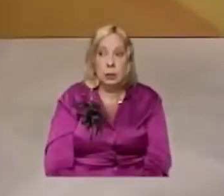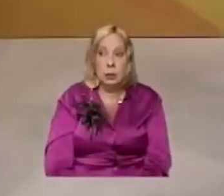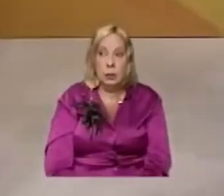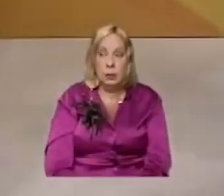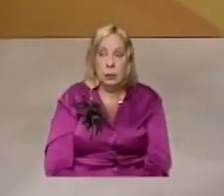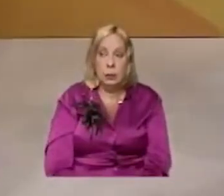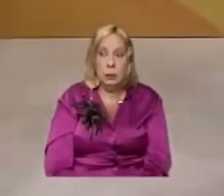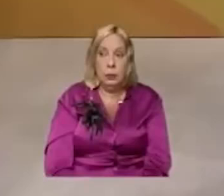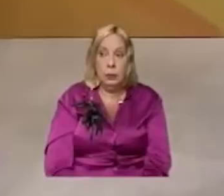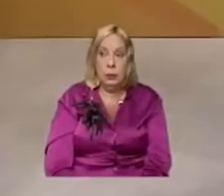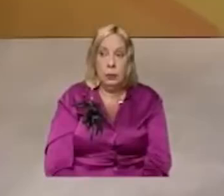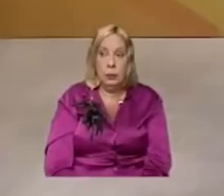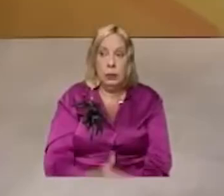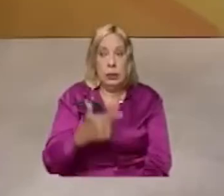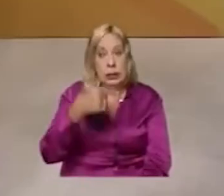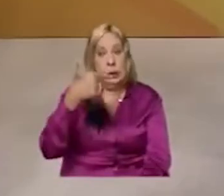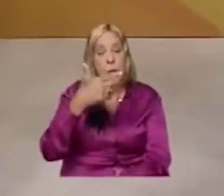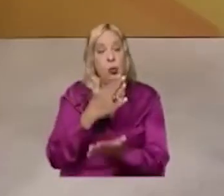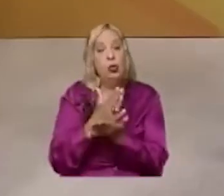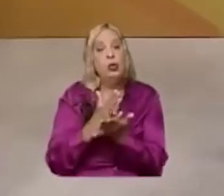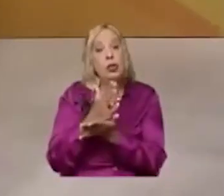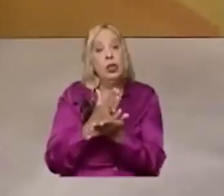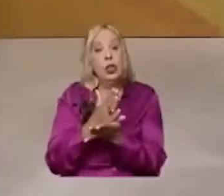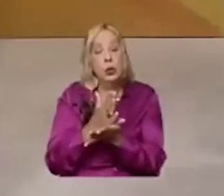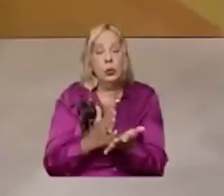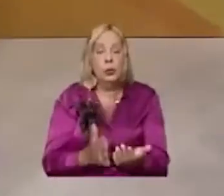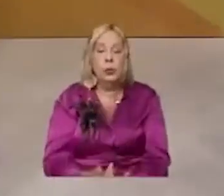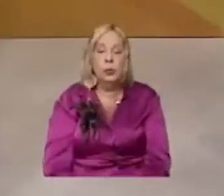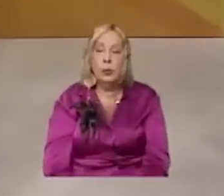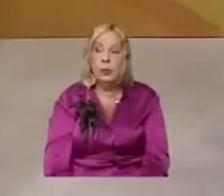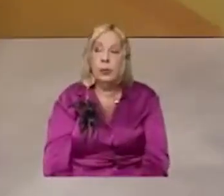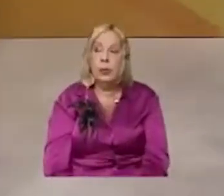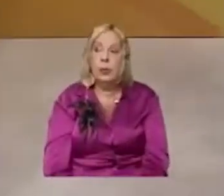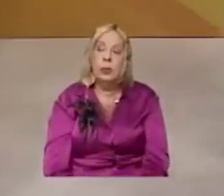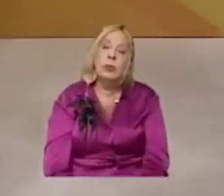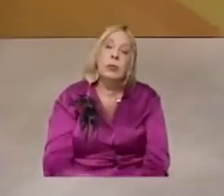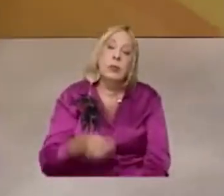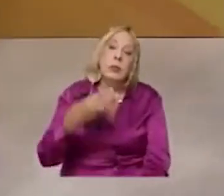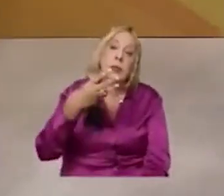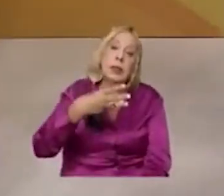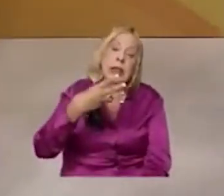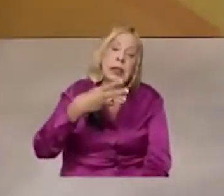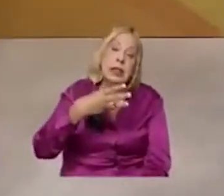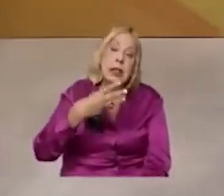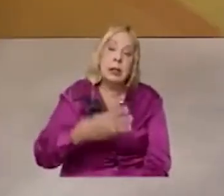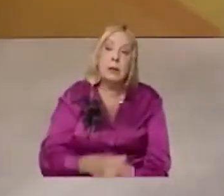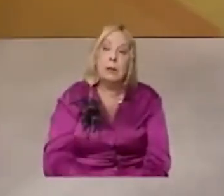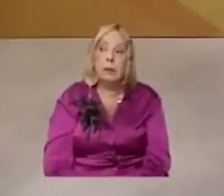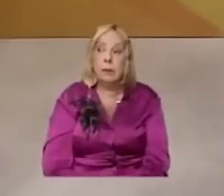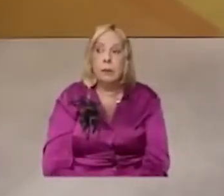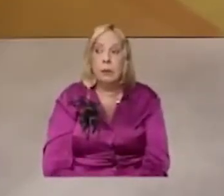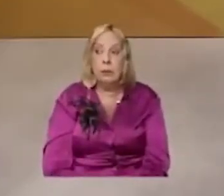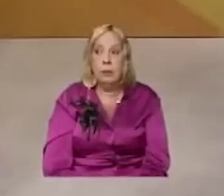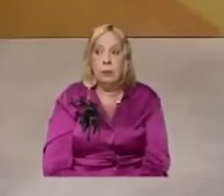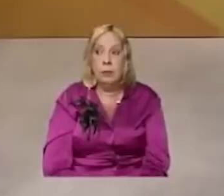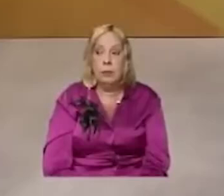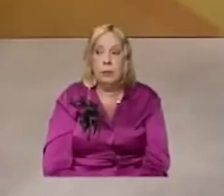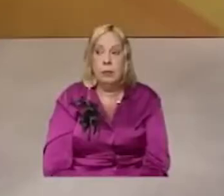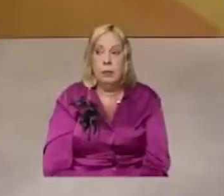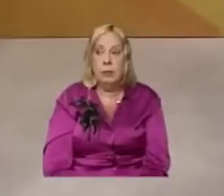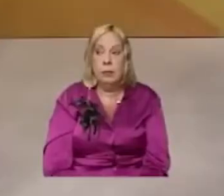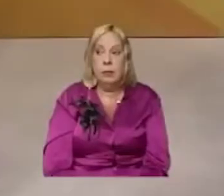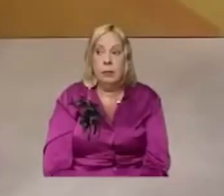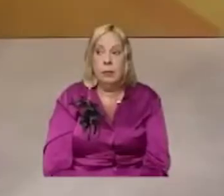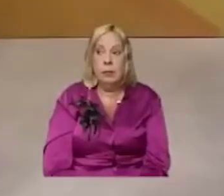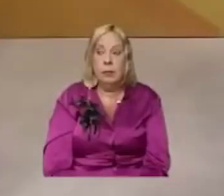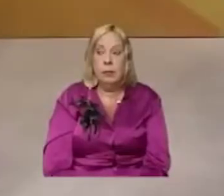Cleide. Esse segundo lugar foi dividido aí, né? Ai, mas foi bom, viu? E o terceiro colocado, que foi a terceira colocada,